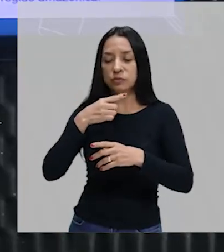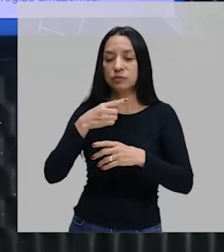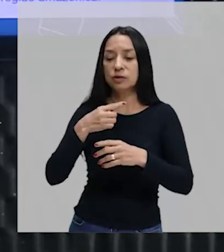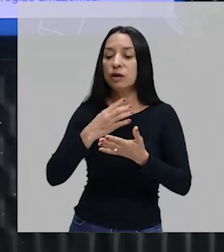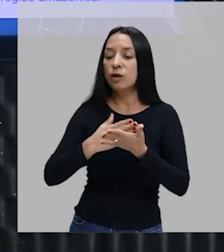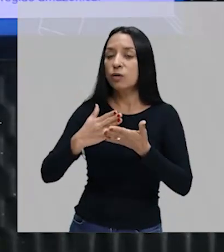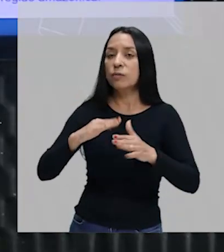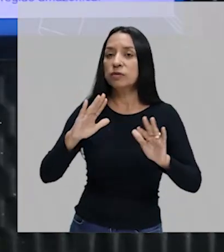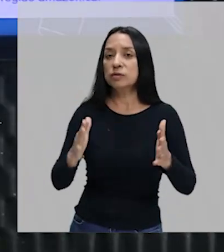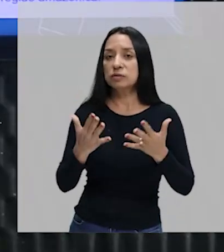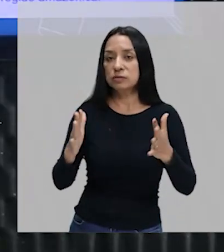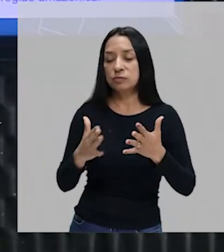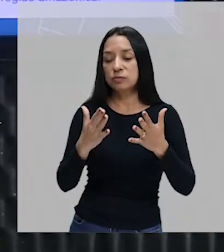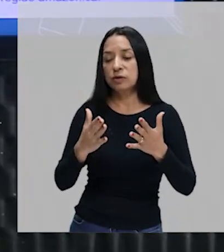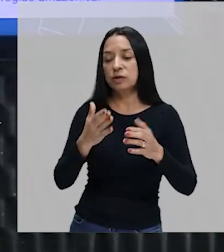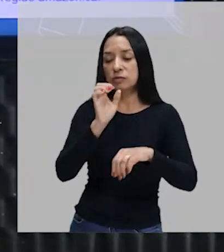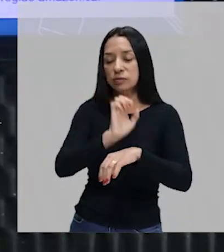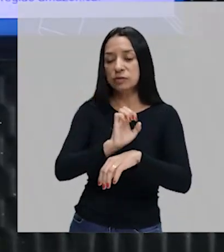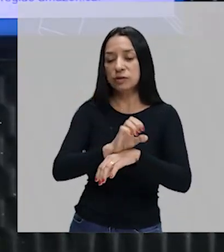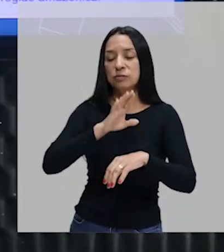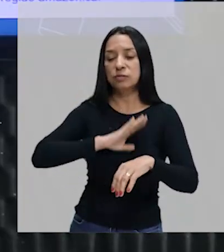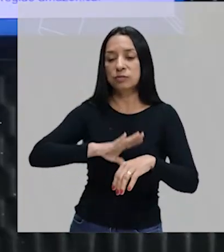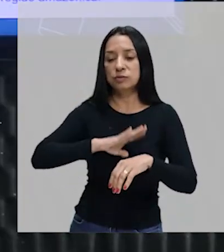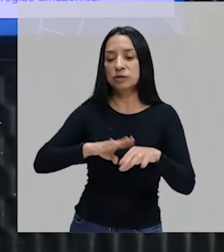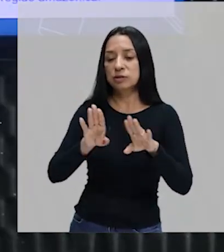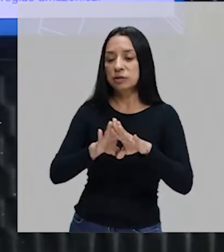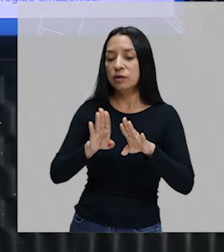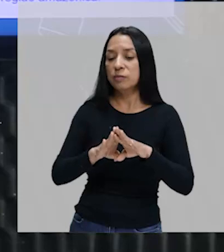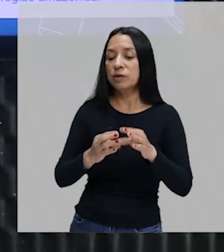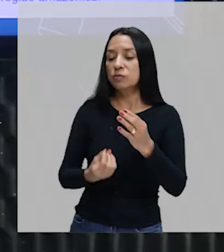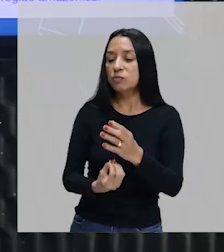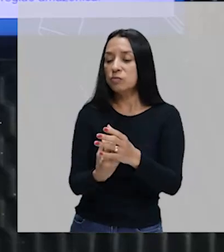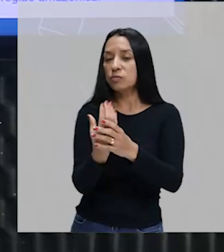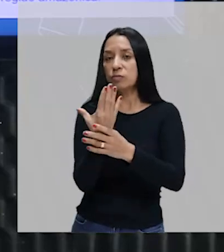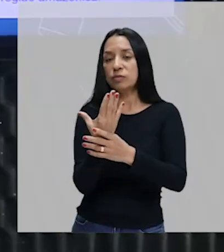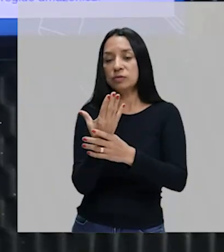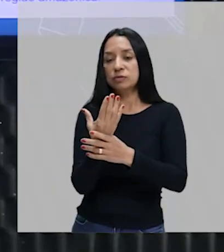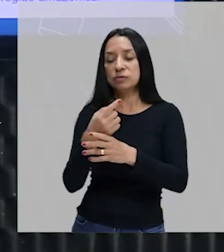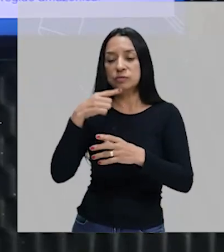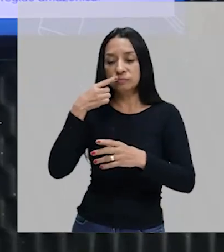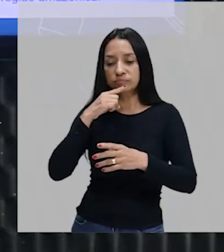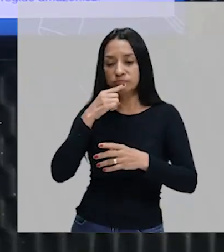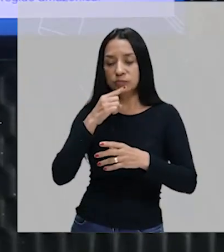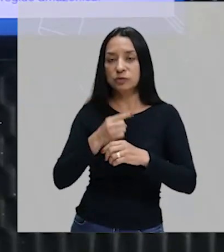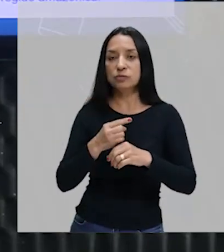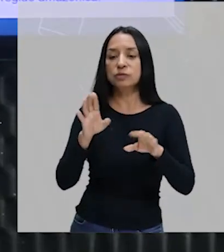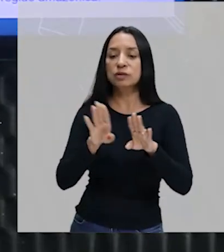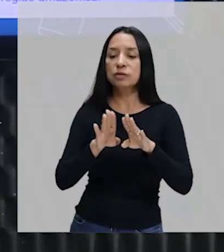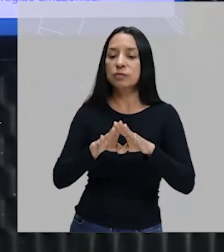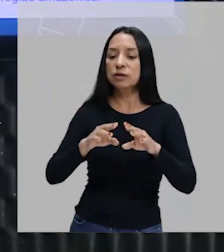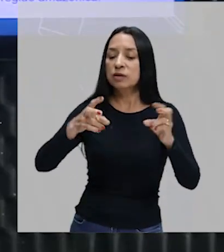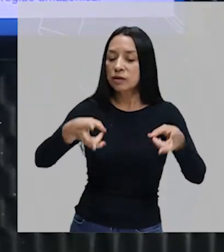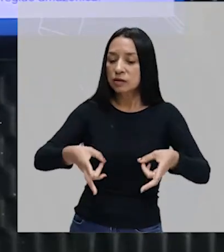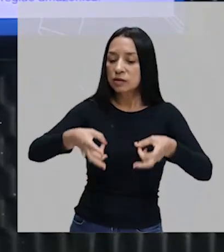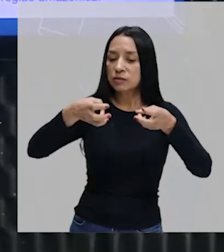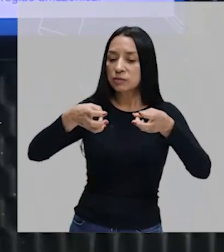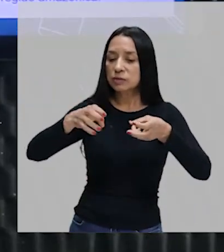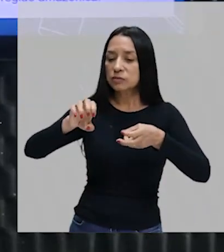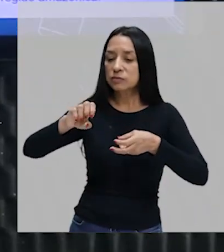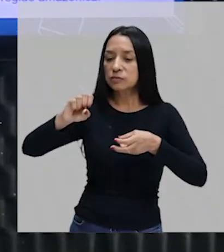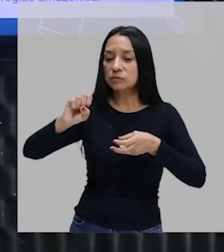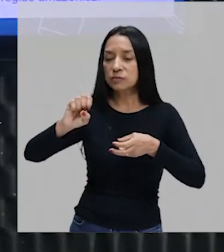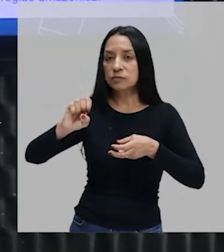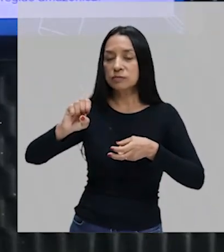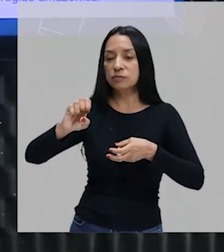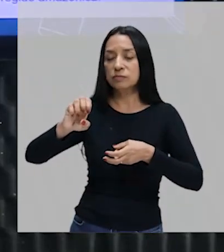pelo Estado português. Além do plantio da cana-de-açúcar, nós temos também o estímulo à exploração do extrativismo, das